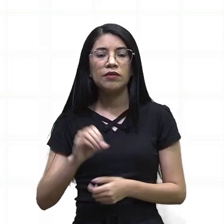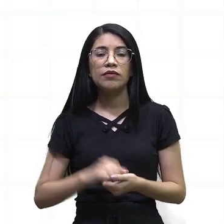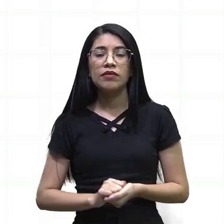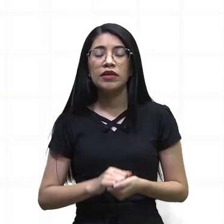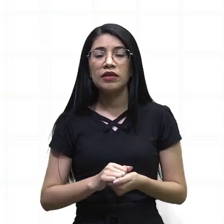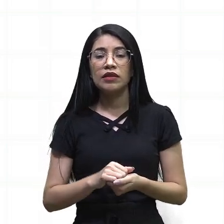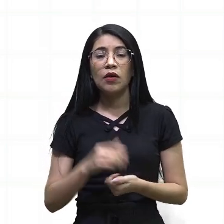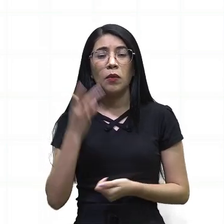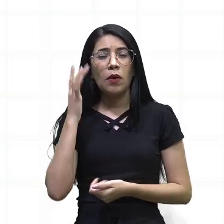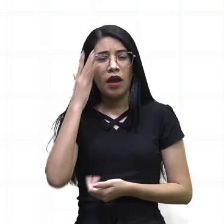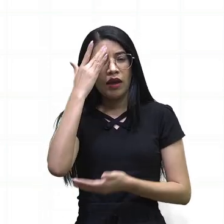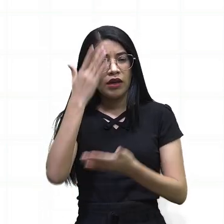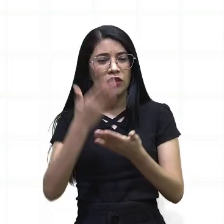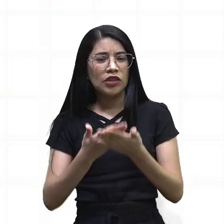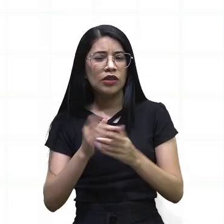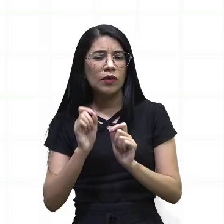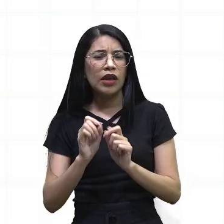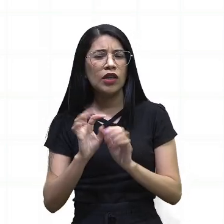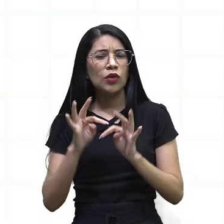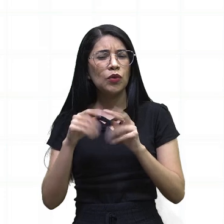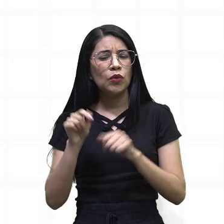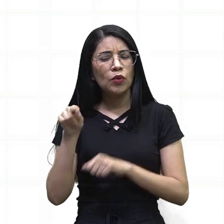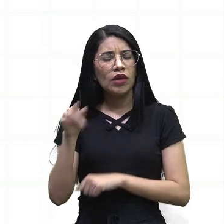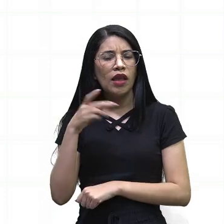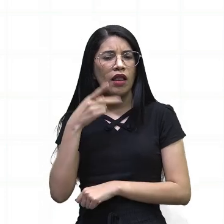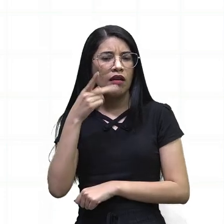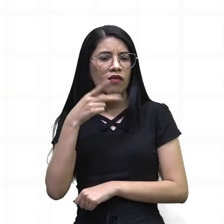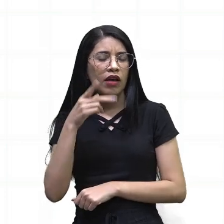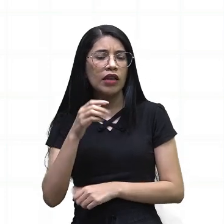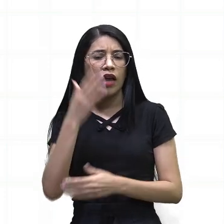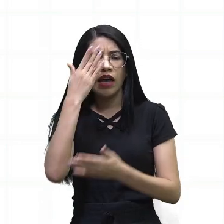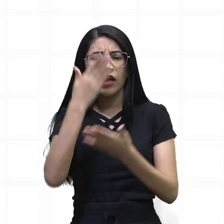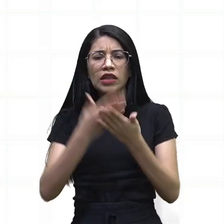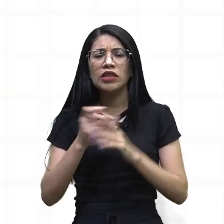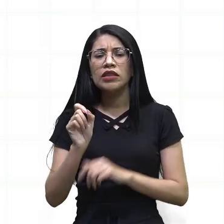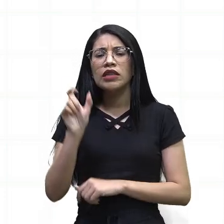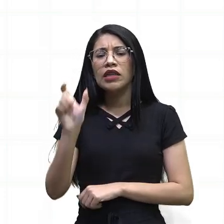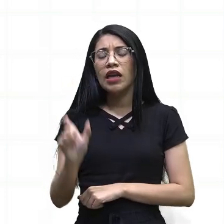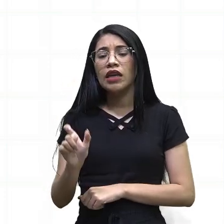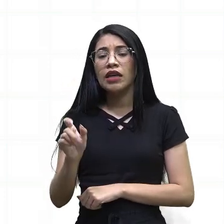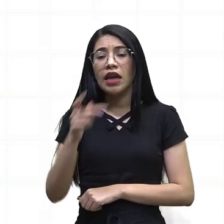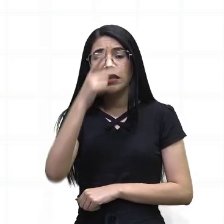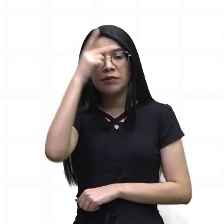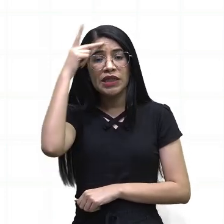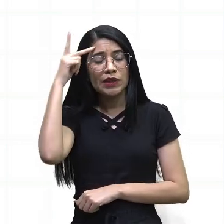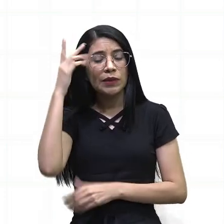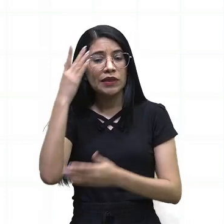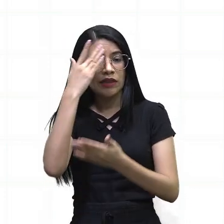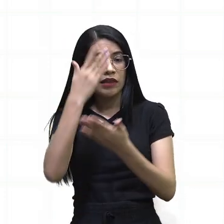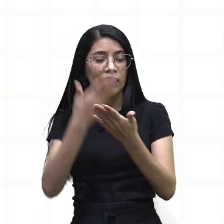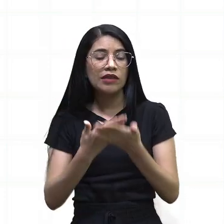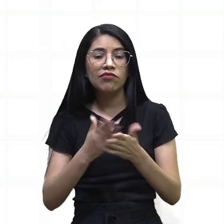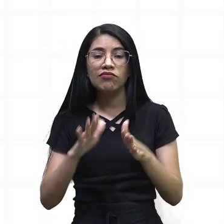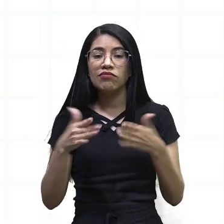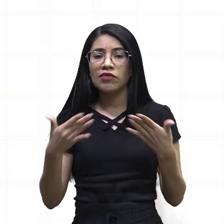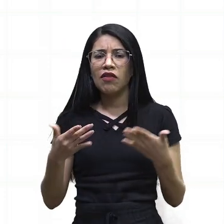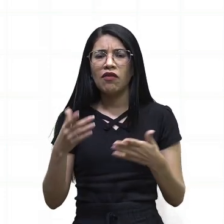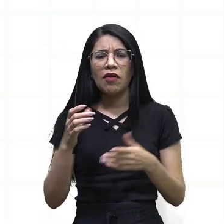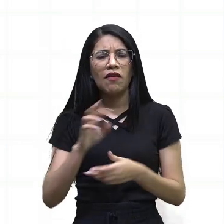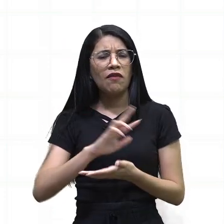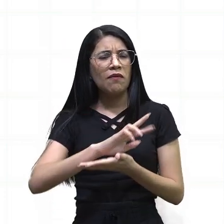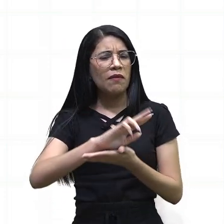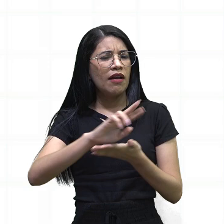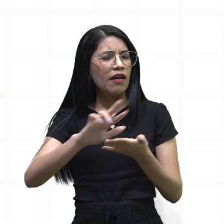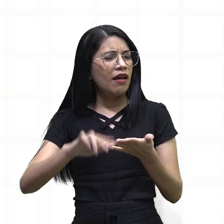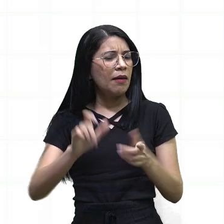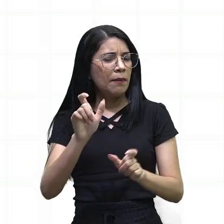Acredita-se em tudo que ela diz. Quem acredita? Quem? Alguém, as pessoas. Quem são essas pessoas? Mano, são vários, não sei,